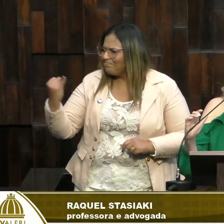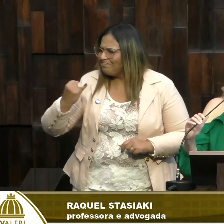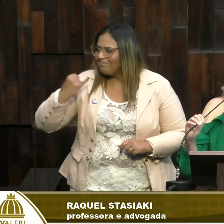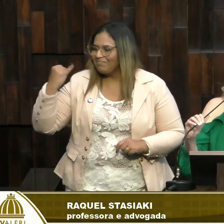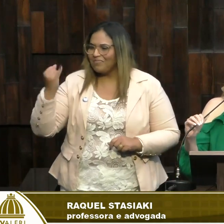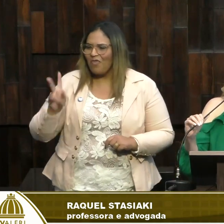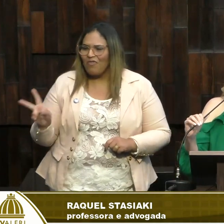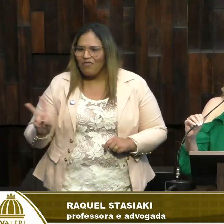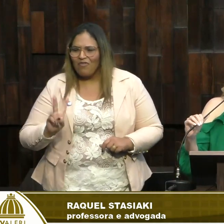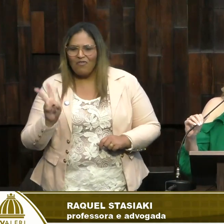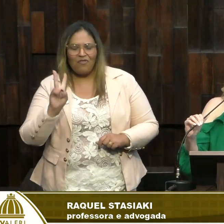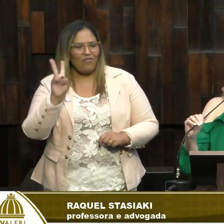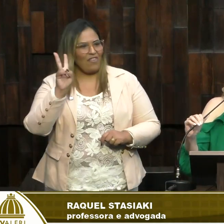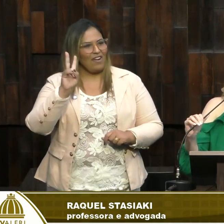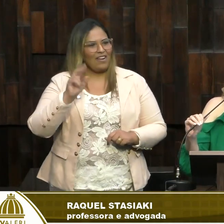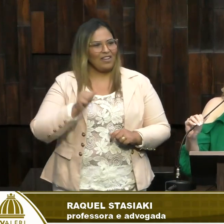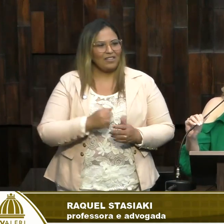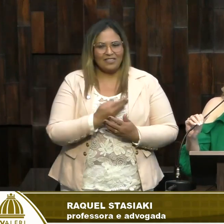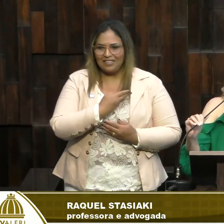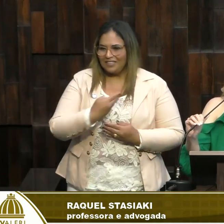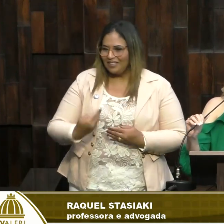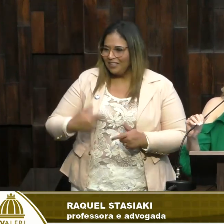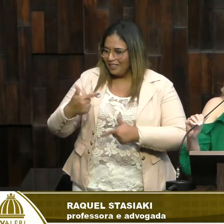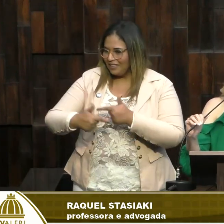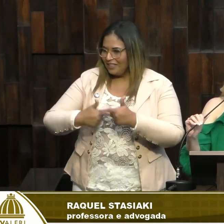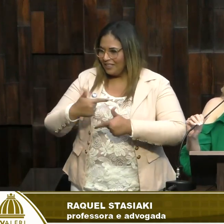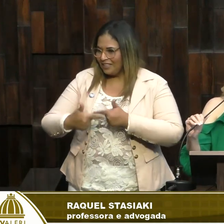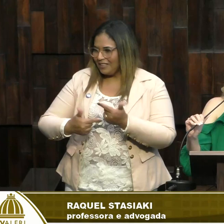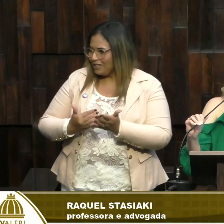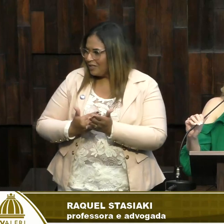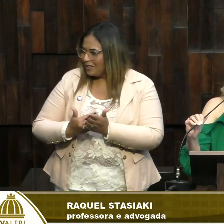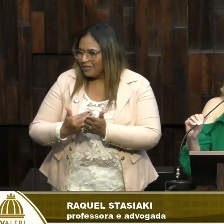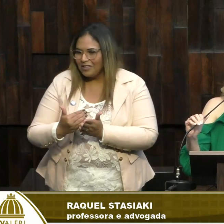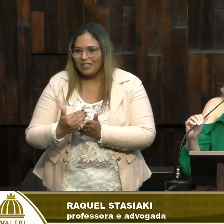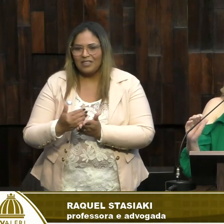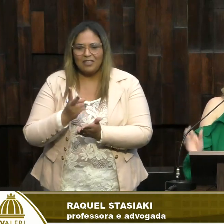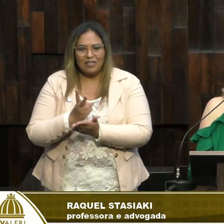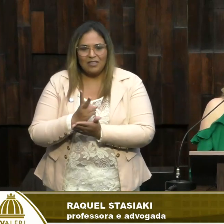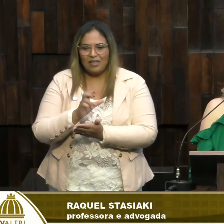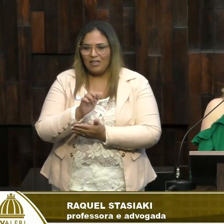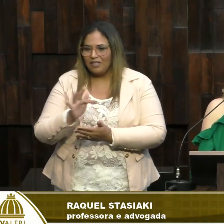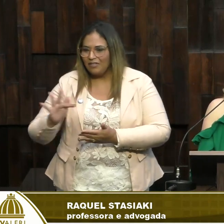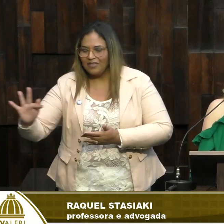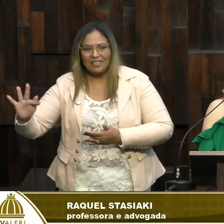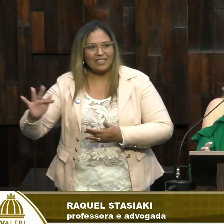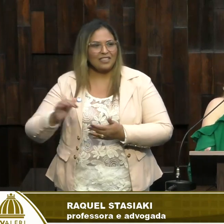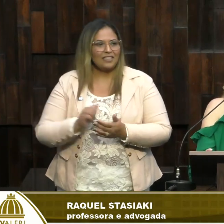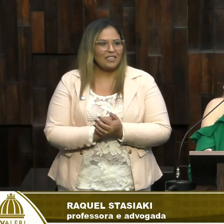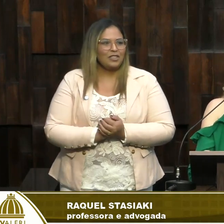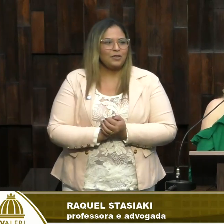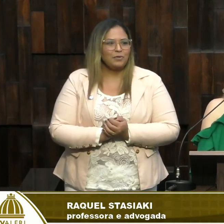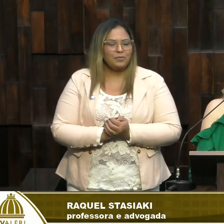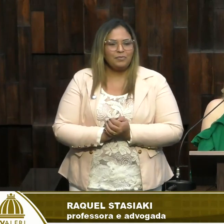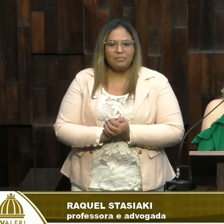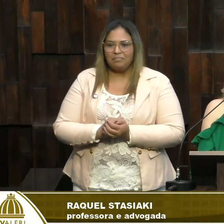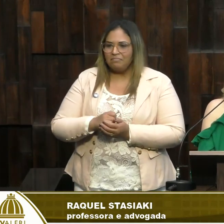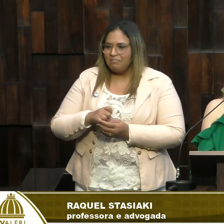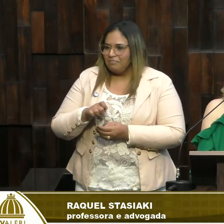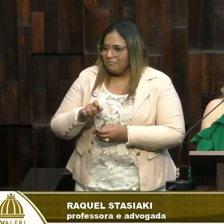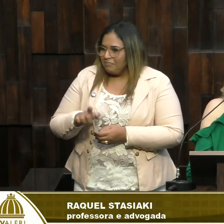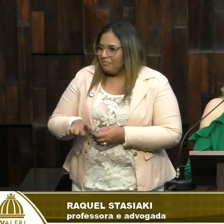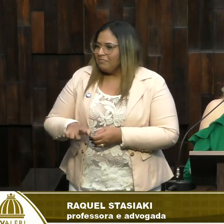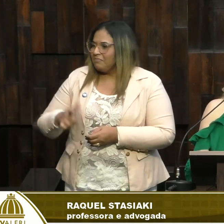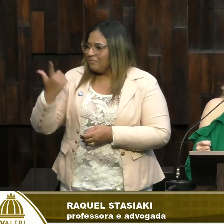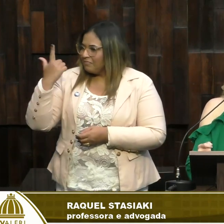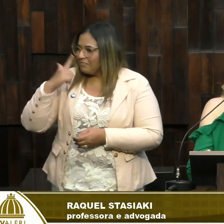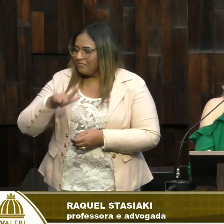Eu tenho certeza que o princípio da eficiência que está na nossa Constituição, ele é consagrado através de